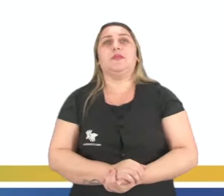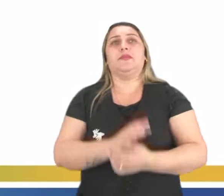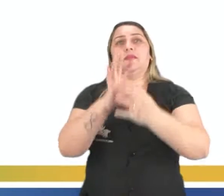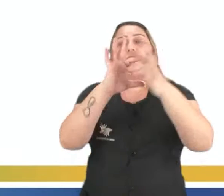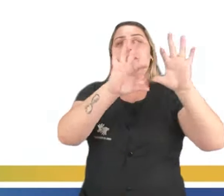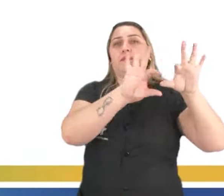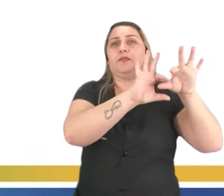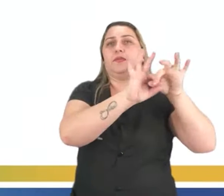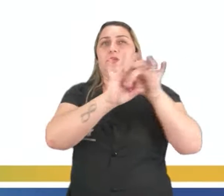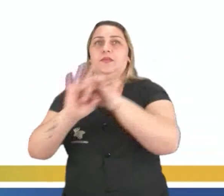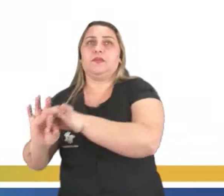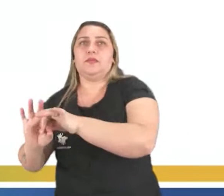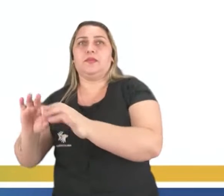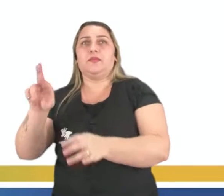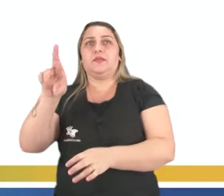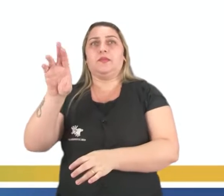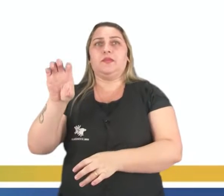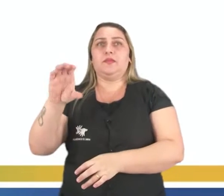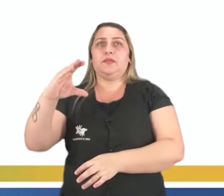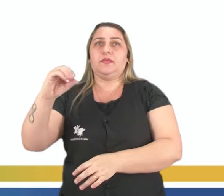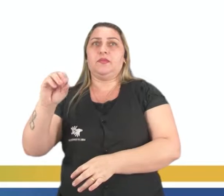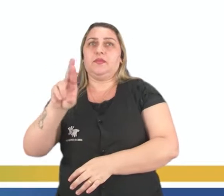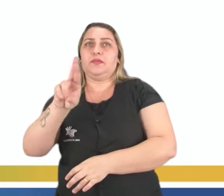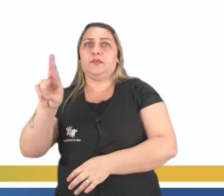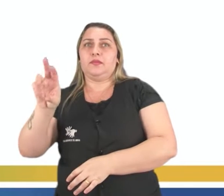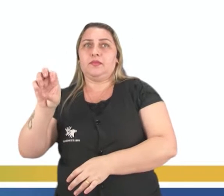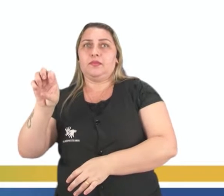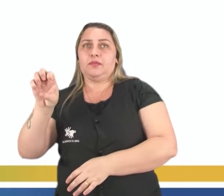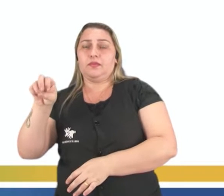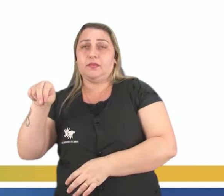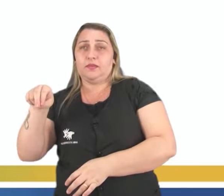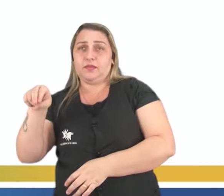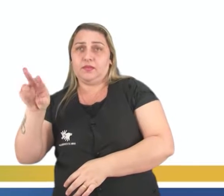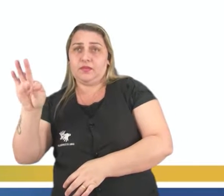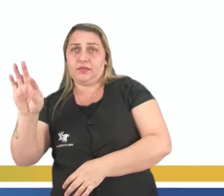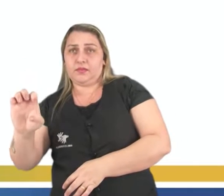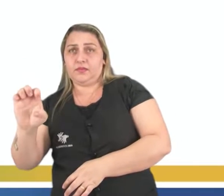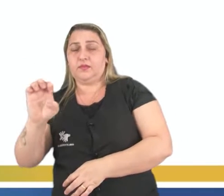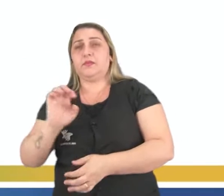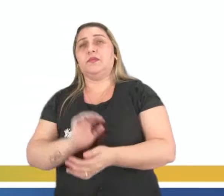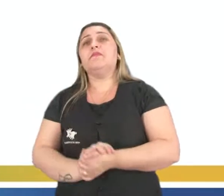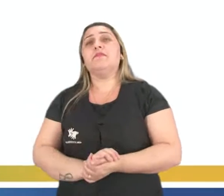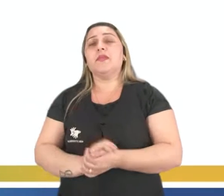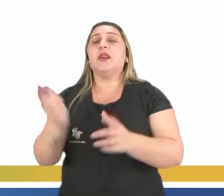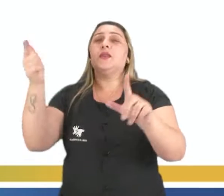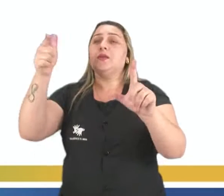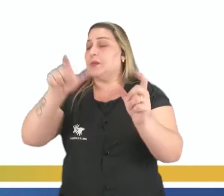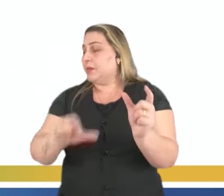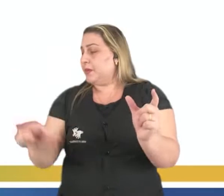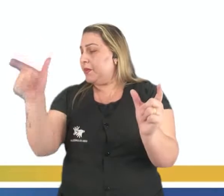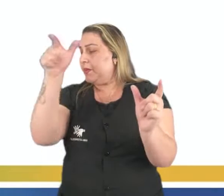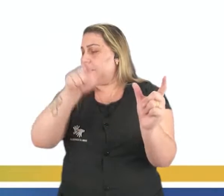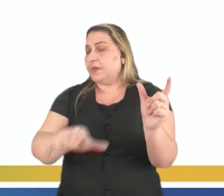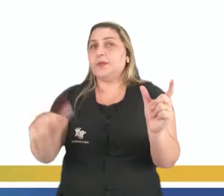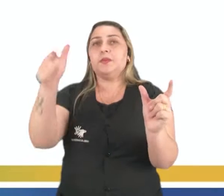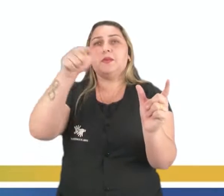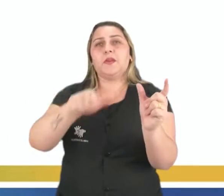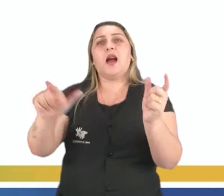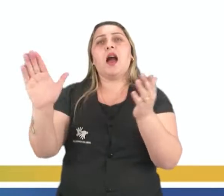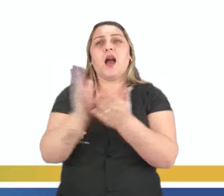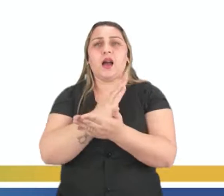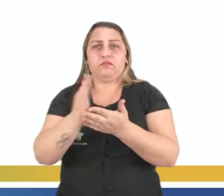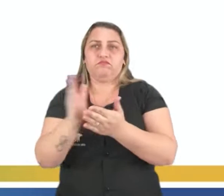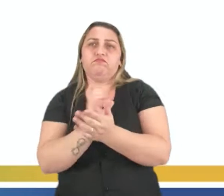coesão recorrente. Olha que interessante, essa coesão recorrente é a repetição proposital de